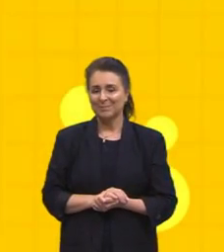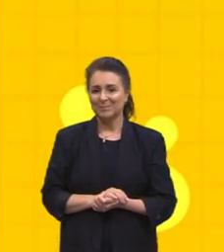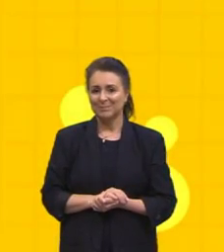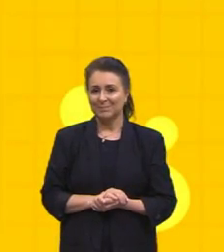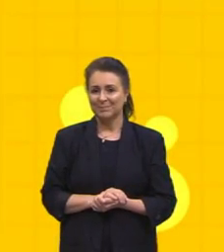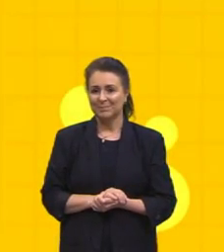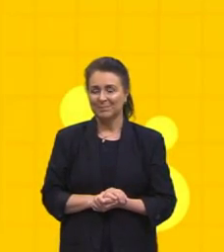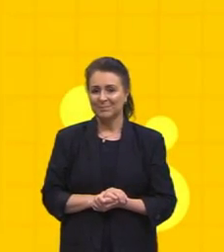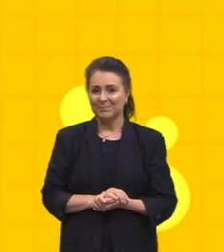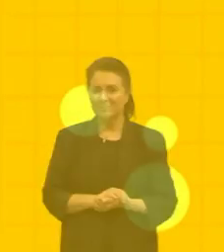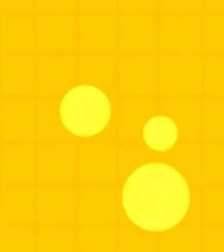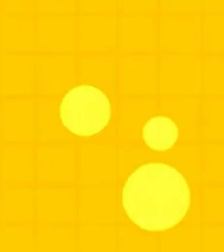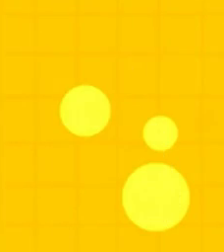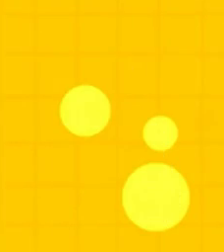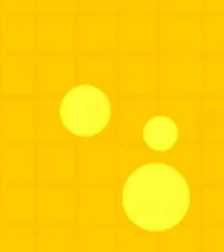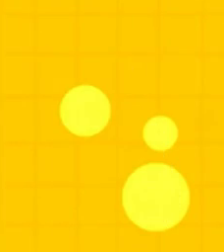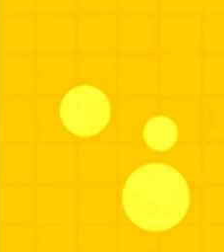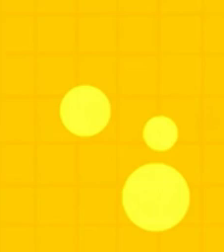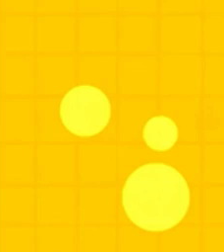Tchau.